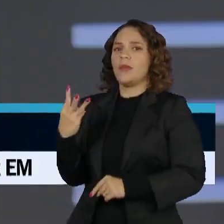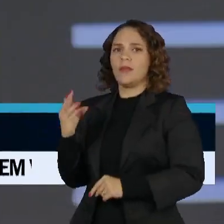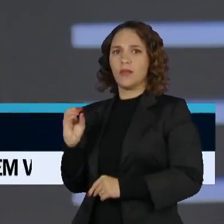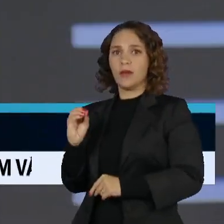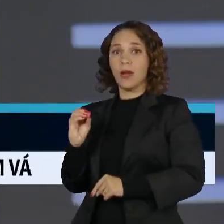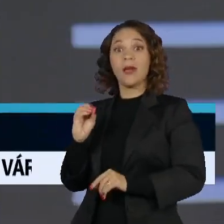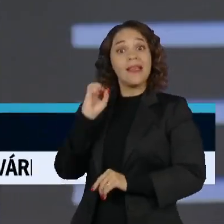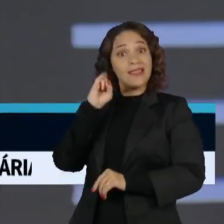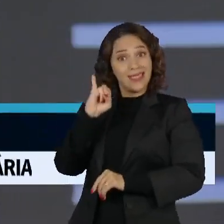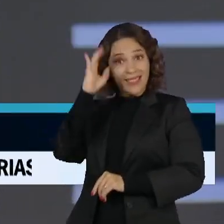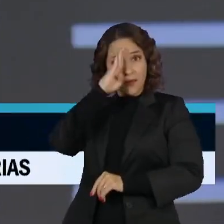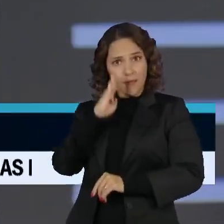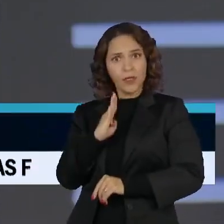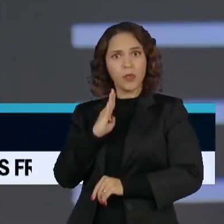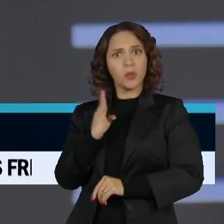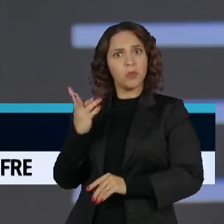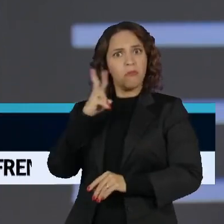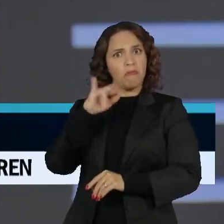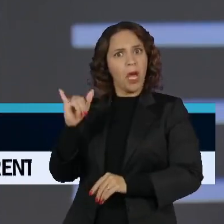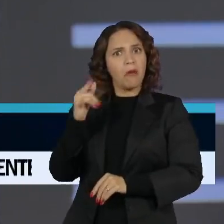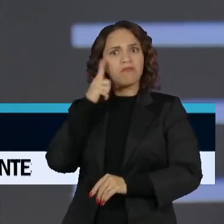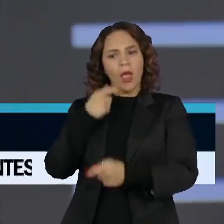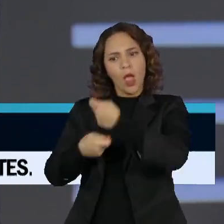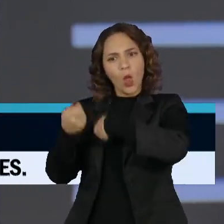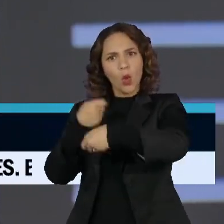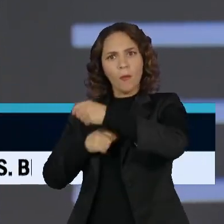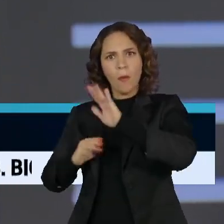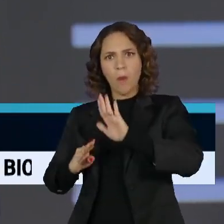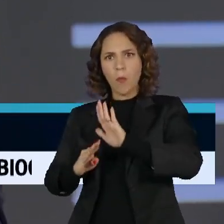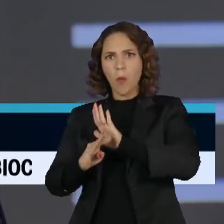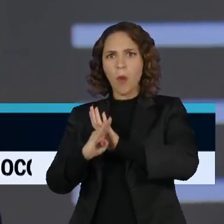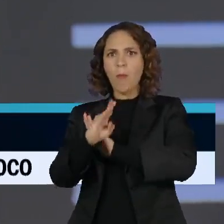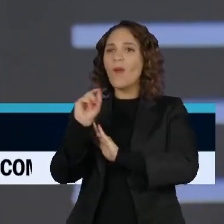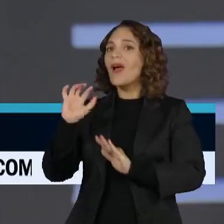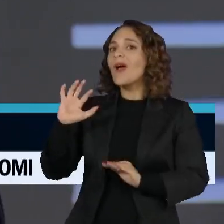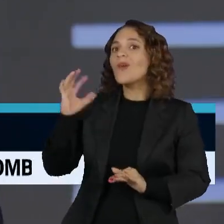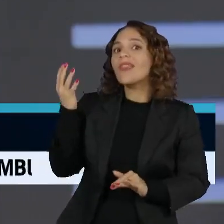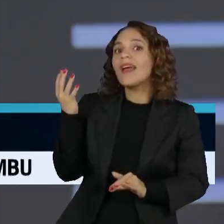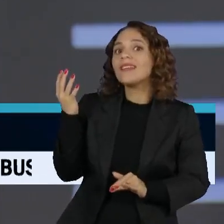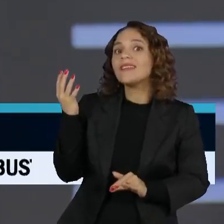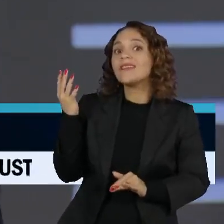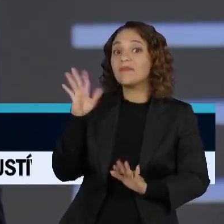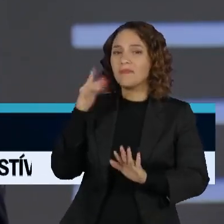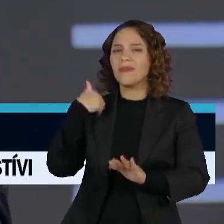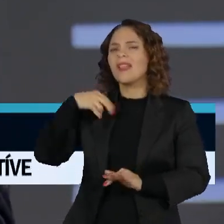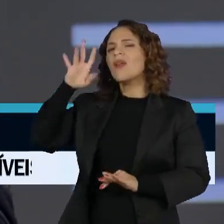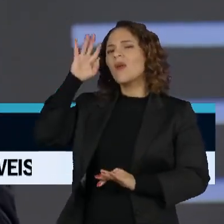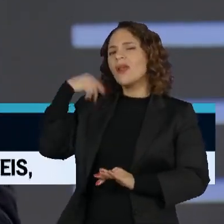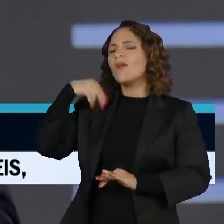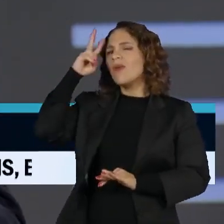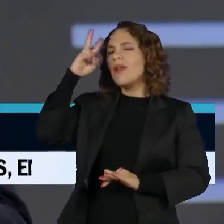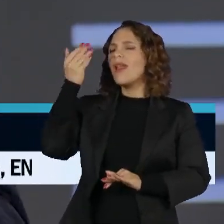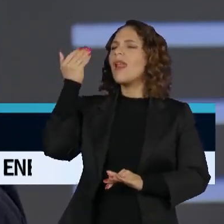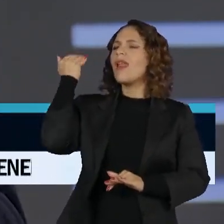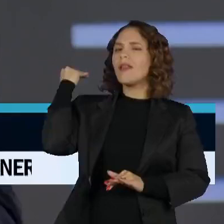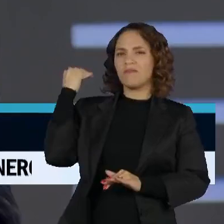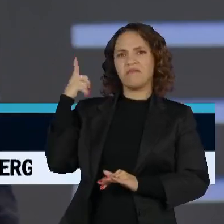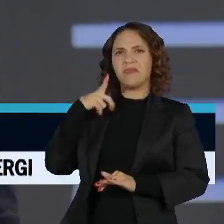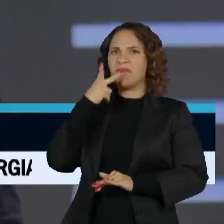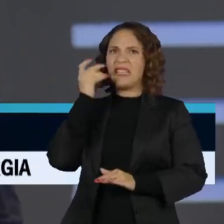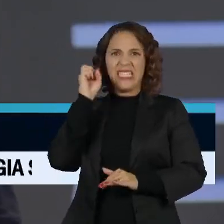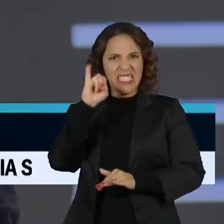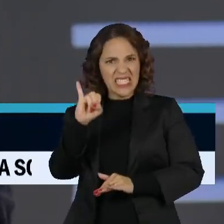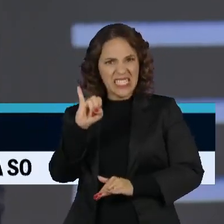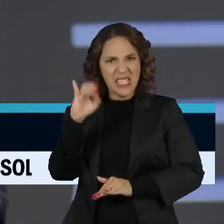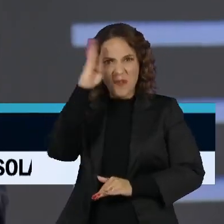voltar a crescer, o que é uma coisa que todos nós estamos apostando, veja o que acaba acontecendo. Antes, eu me lembro, alguns anos atrás, você falava, se o Brasil crescer, não vai ter